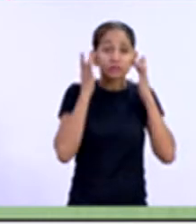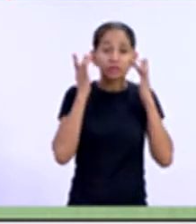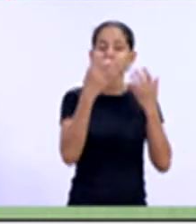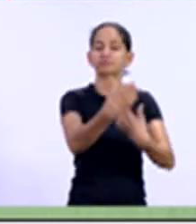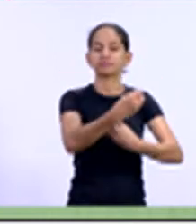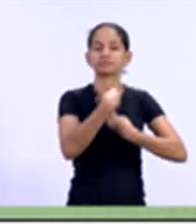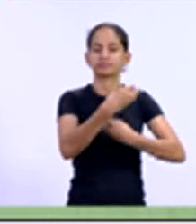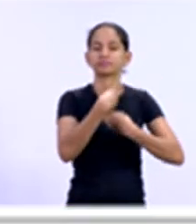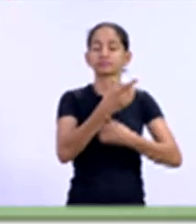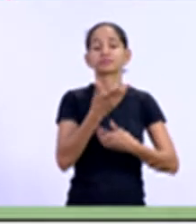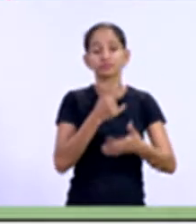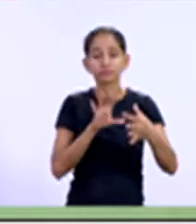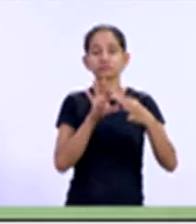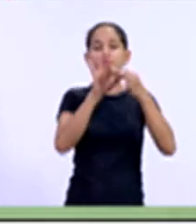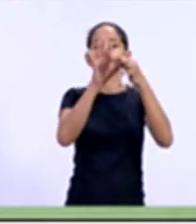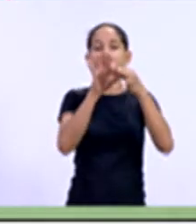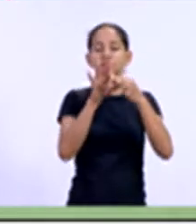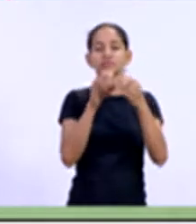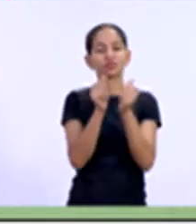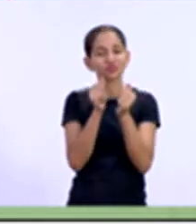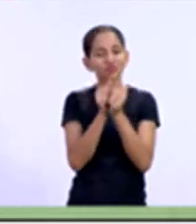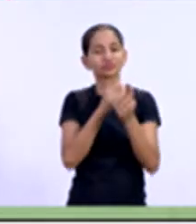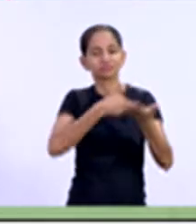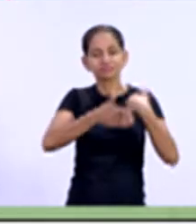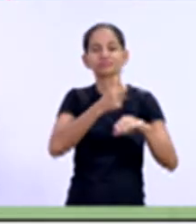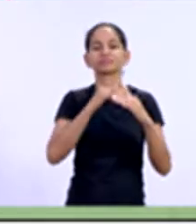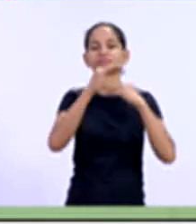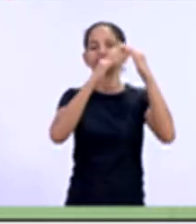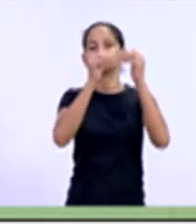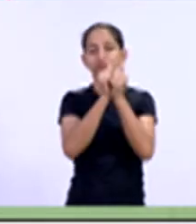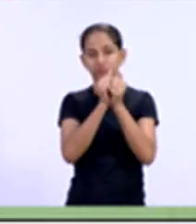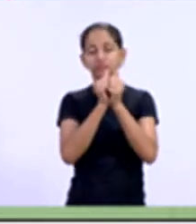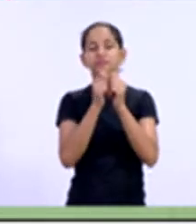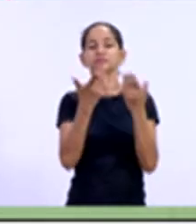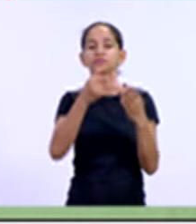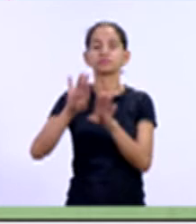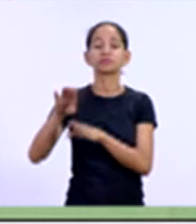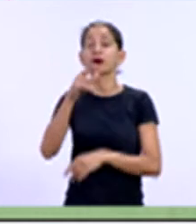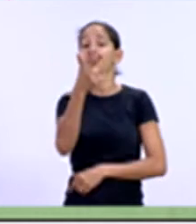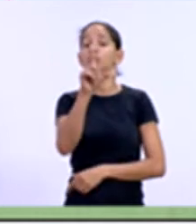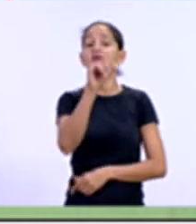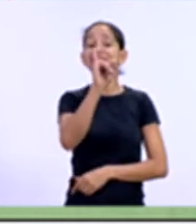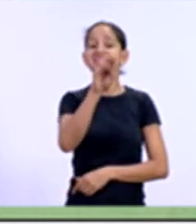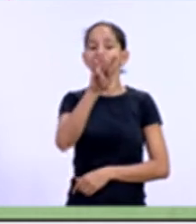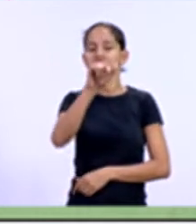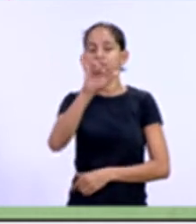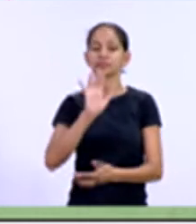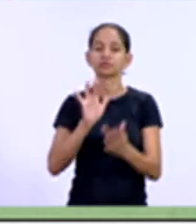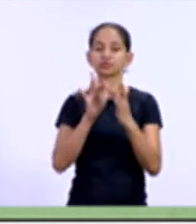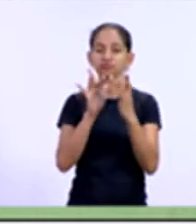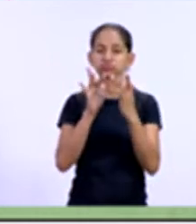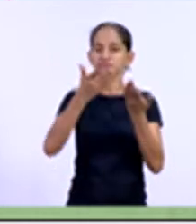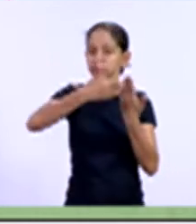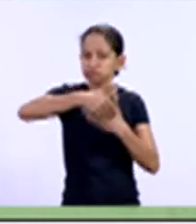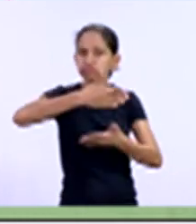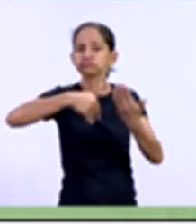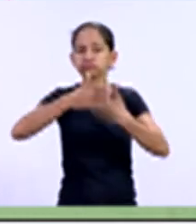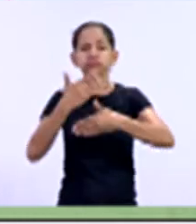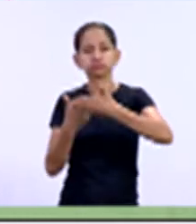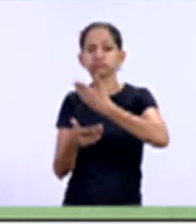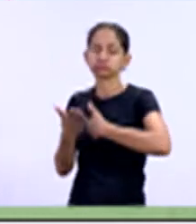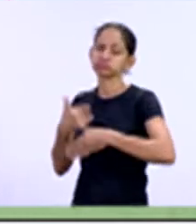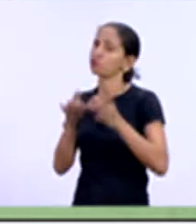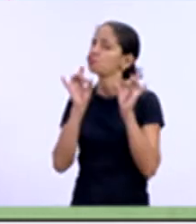comum. E a interação, ela torna você um ser participativo